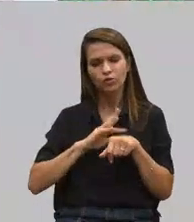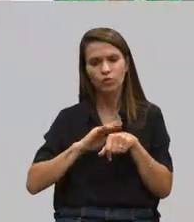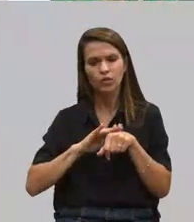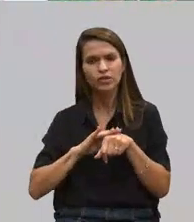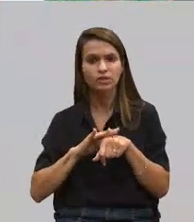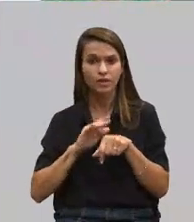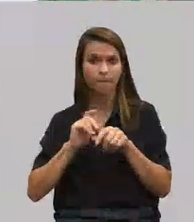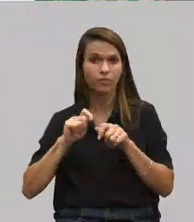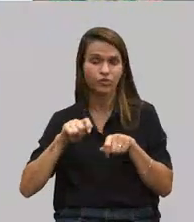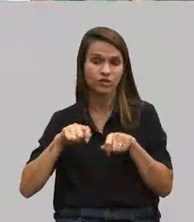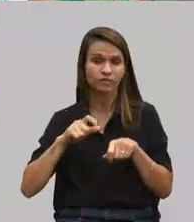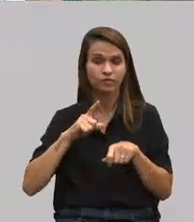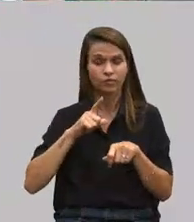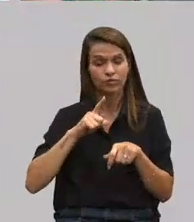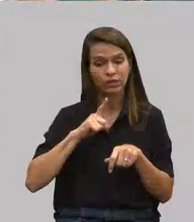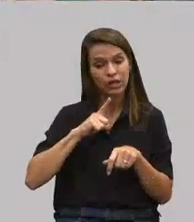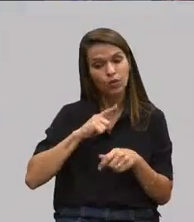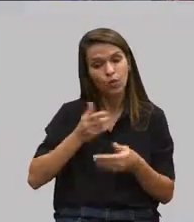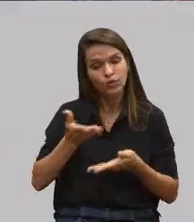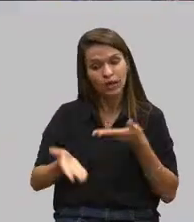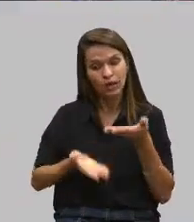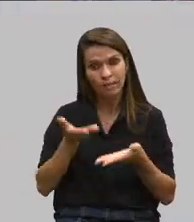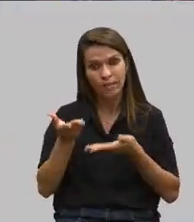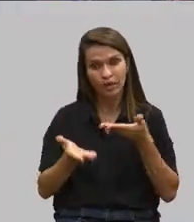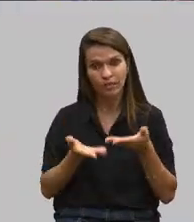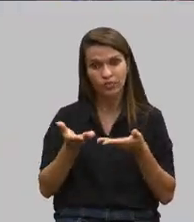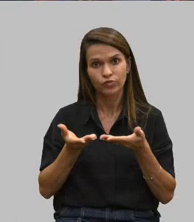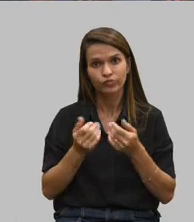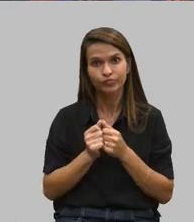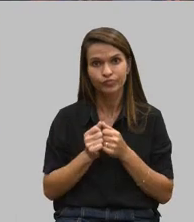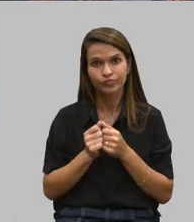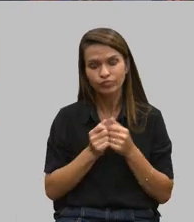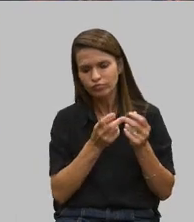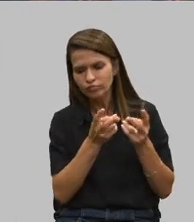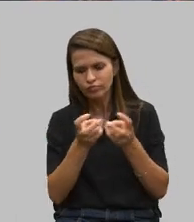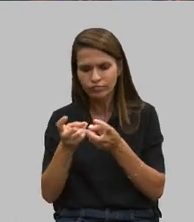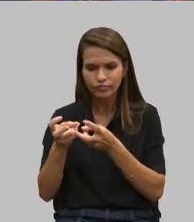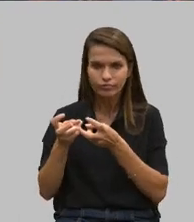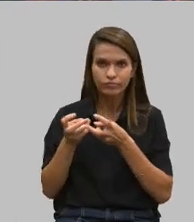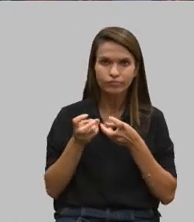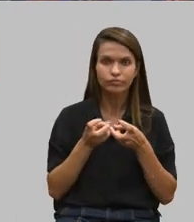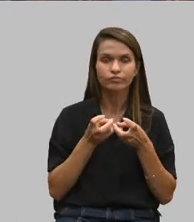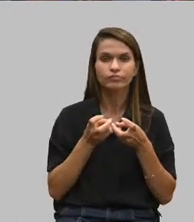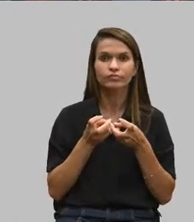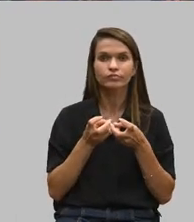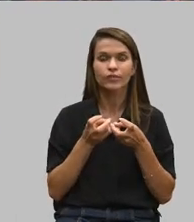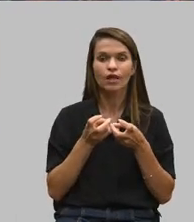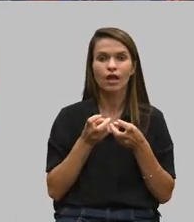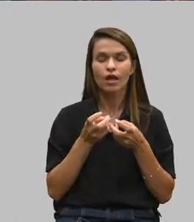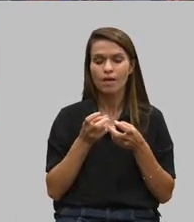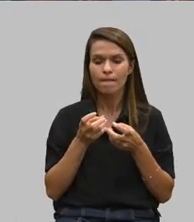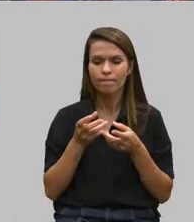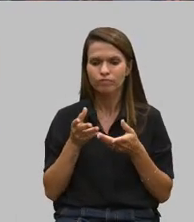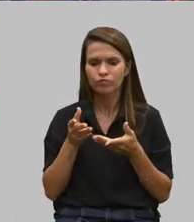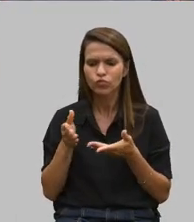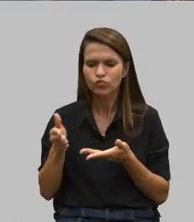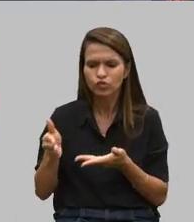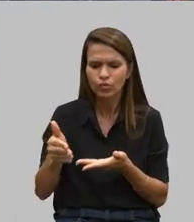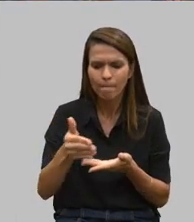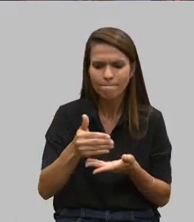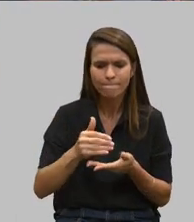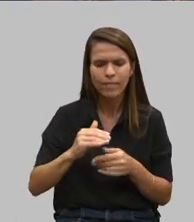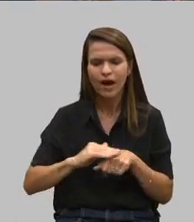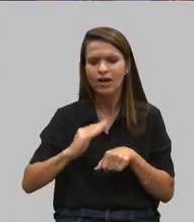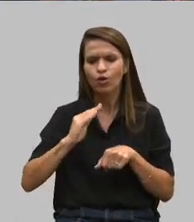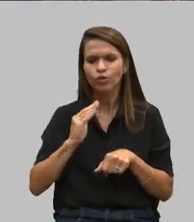realmente tenha porque o primeiro a primeira triagem geralmente é pegar eh pesso o maior número de crianças para depois a gente